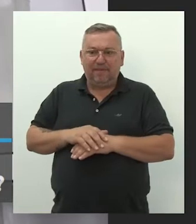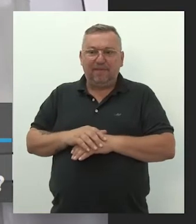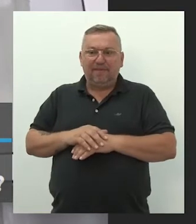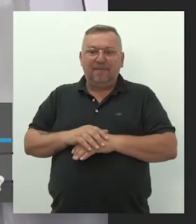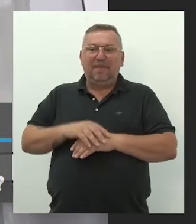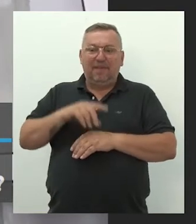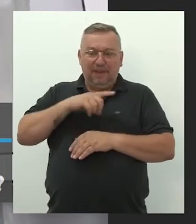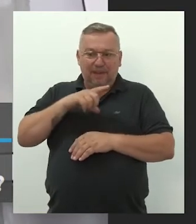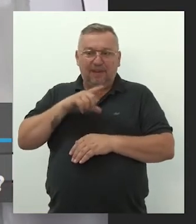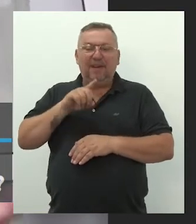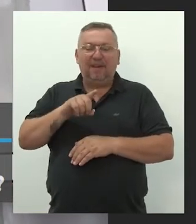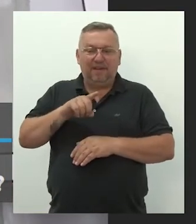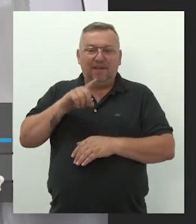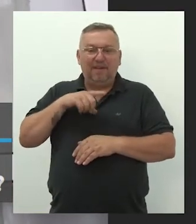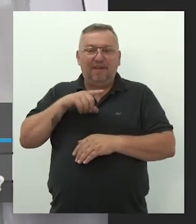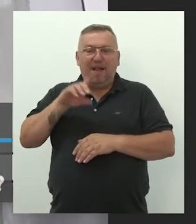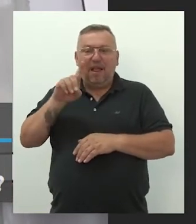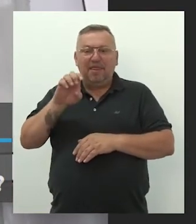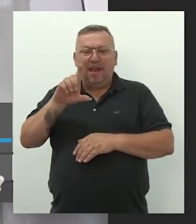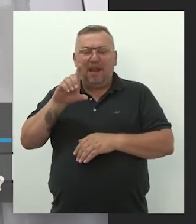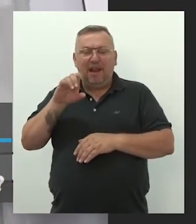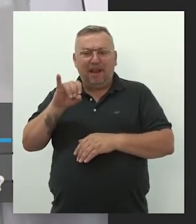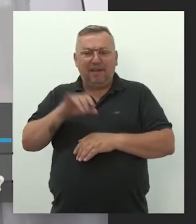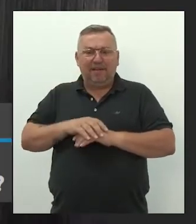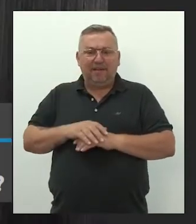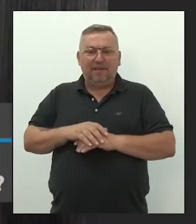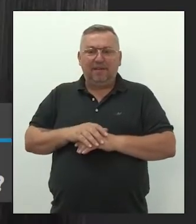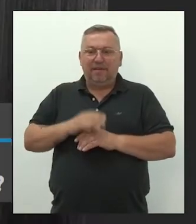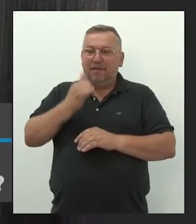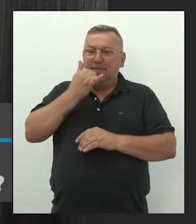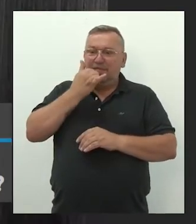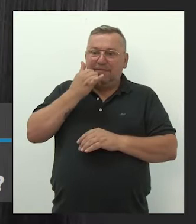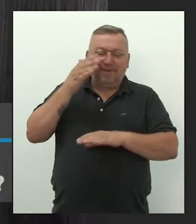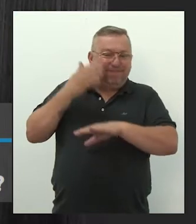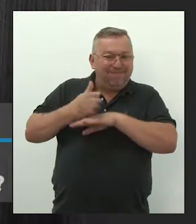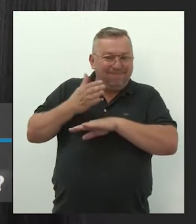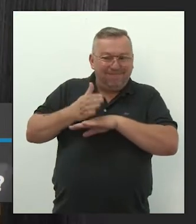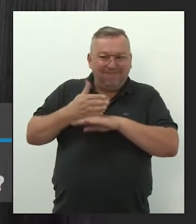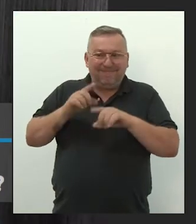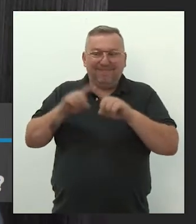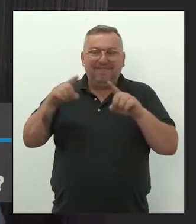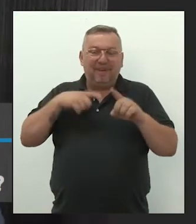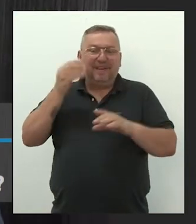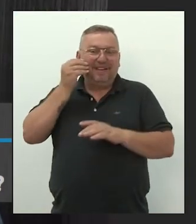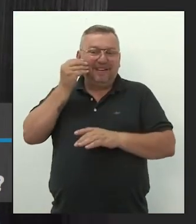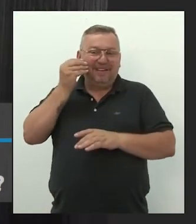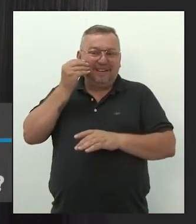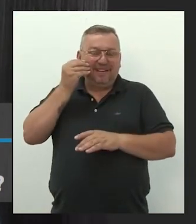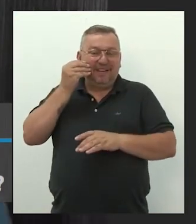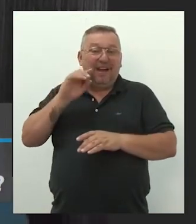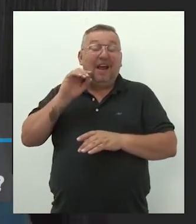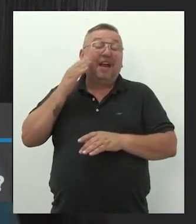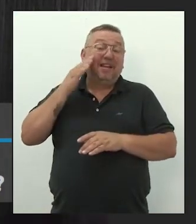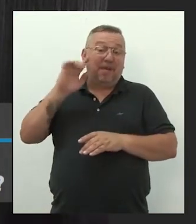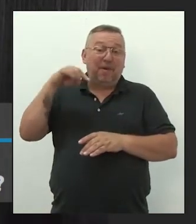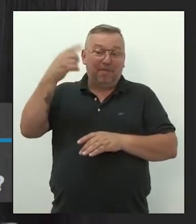tem esse pequeno delay. Gente, desculpa essa atividade, mas foi uma tentativa. Quem sabe na próxima a